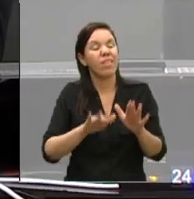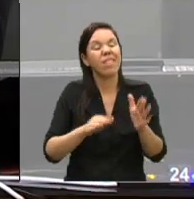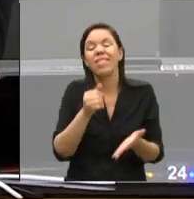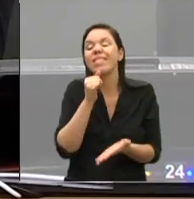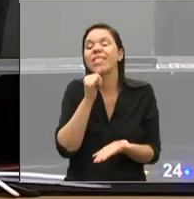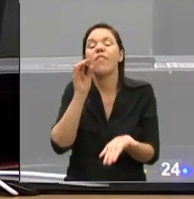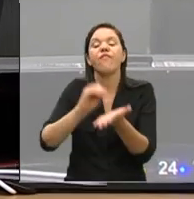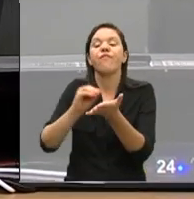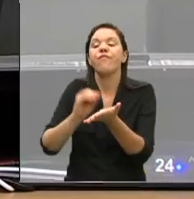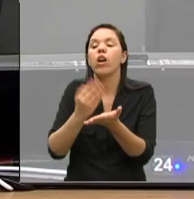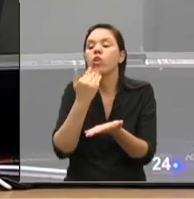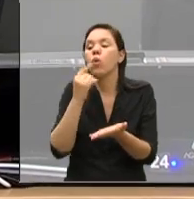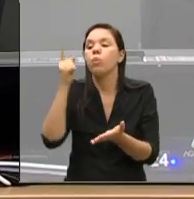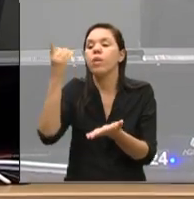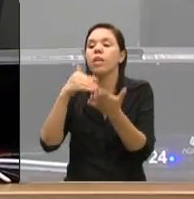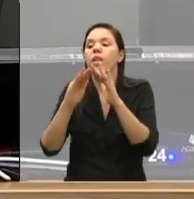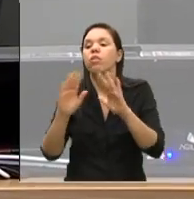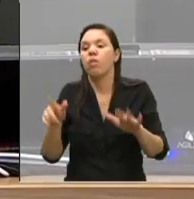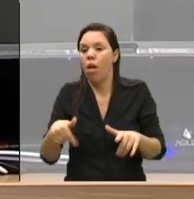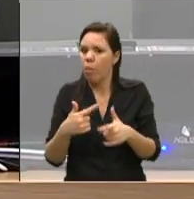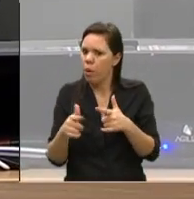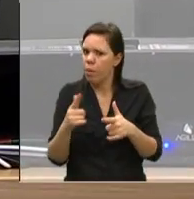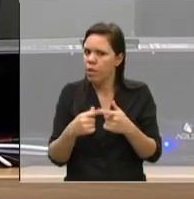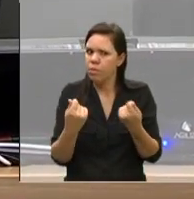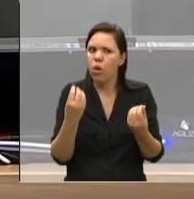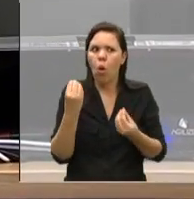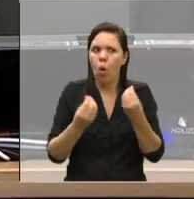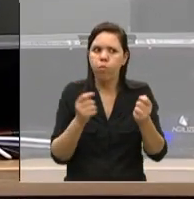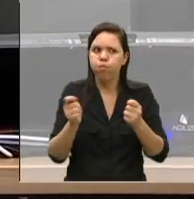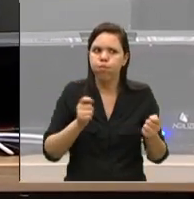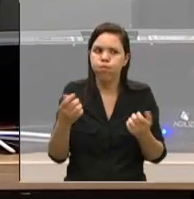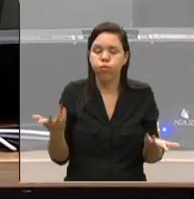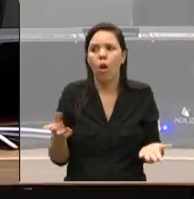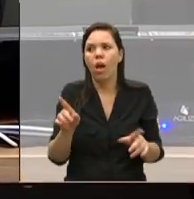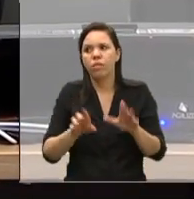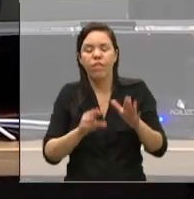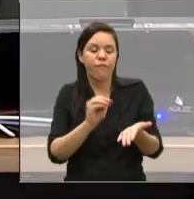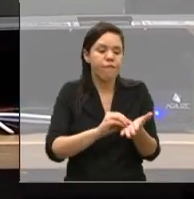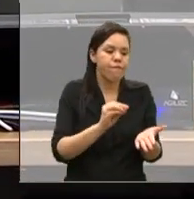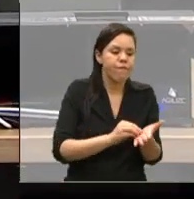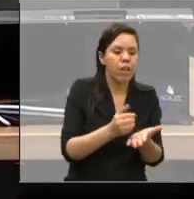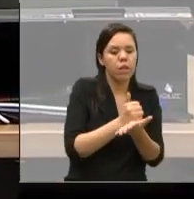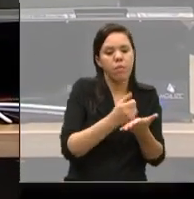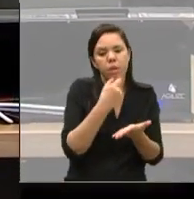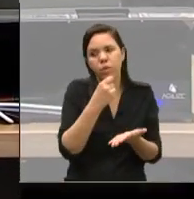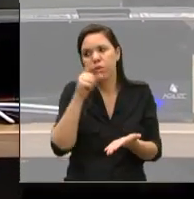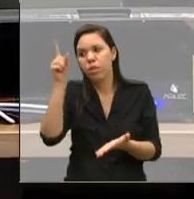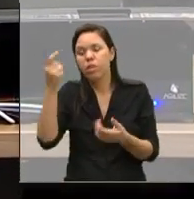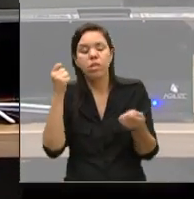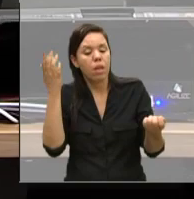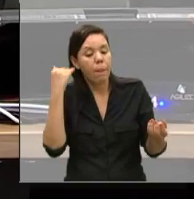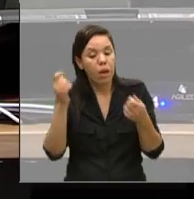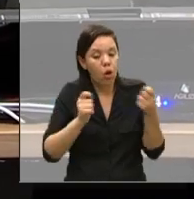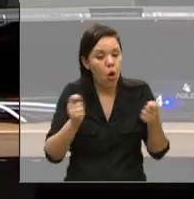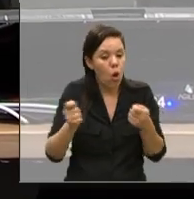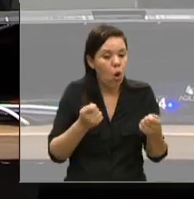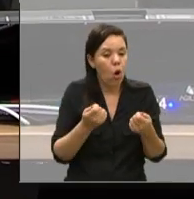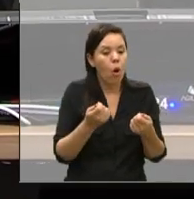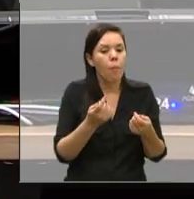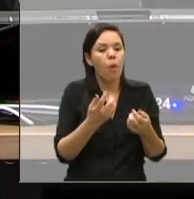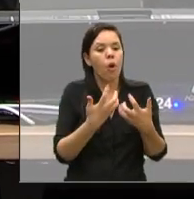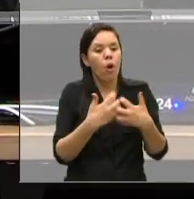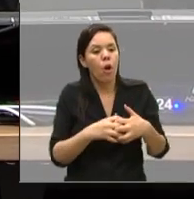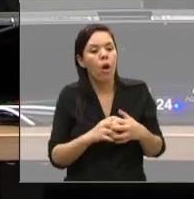escola, tem que se lidar com isso. Você tem um problema de falta de medicamento no centro de saúde, você tem que lidar com isso. Um agravamento de